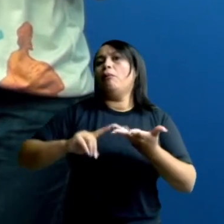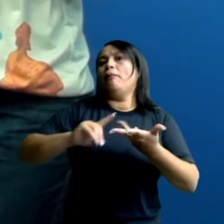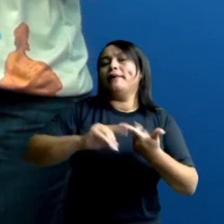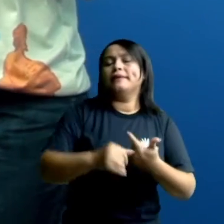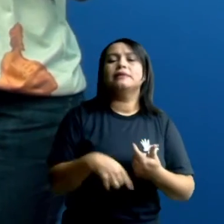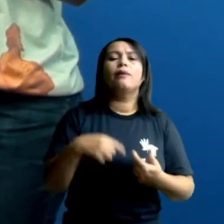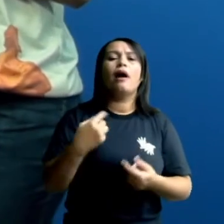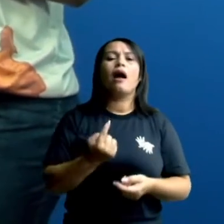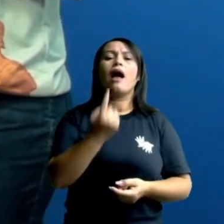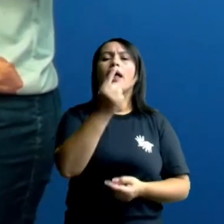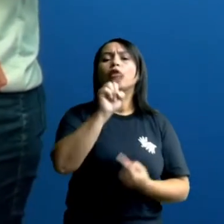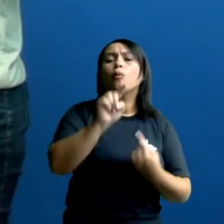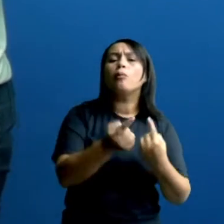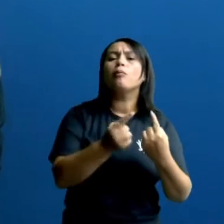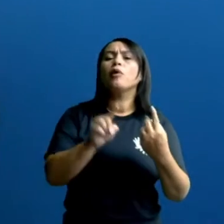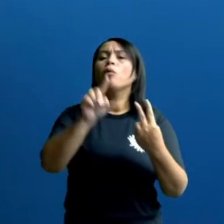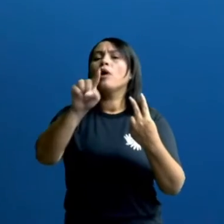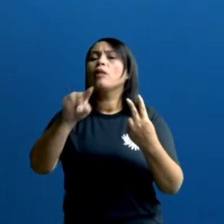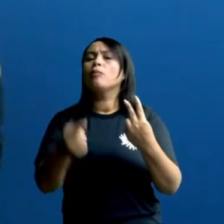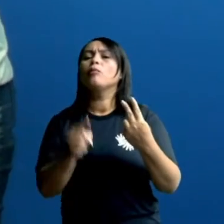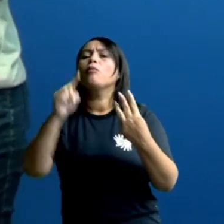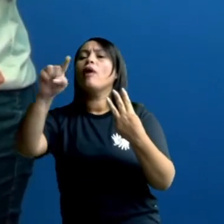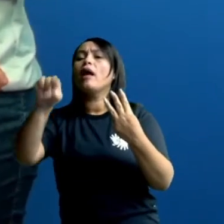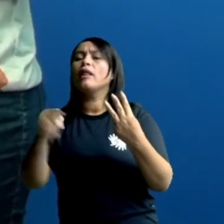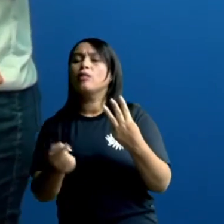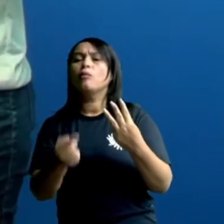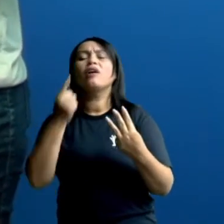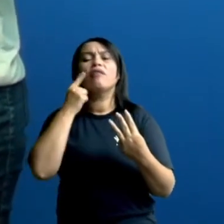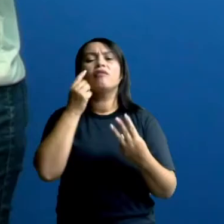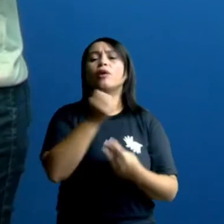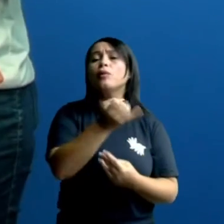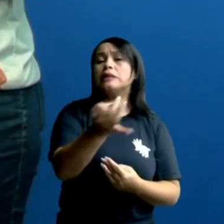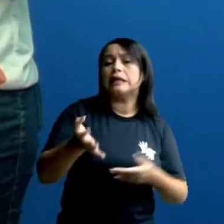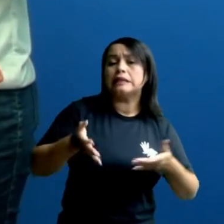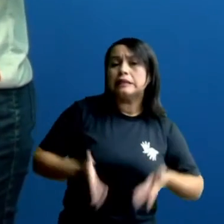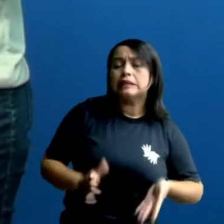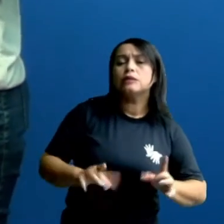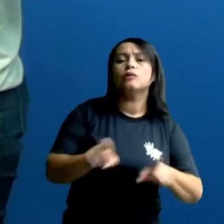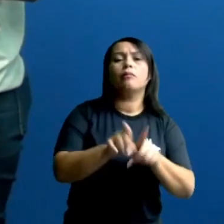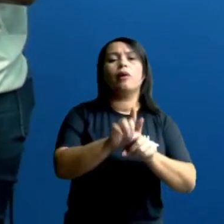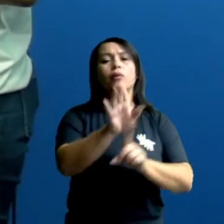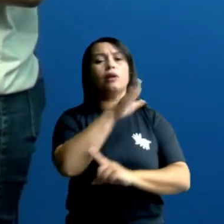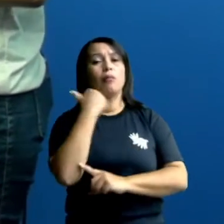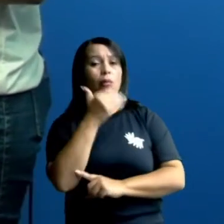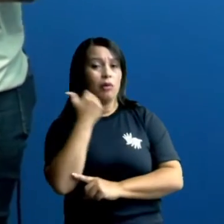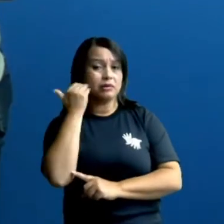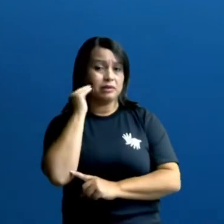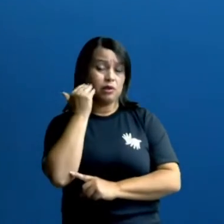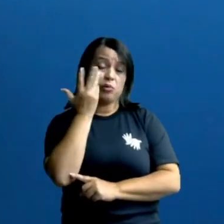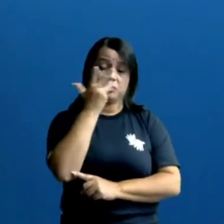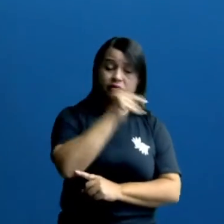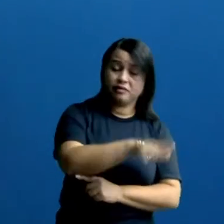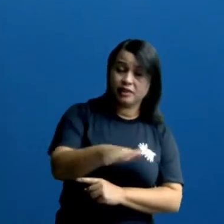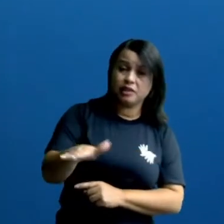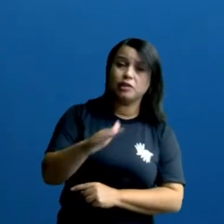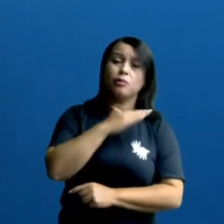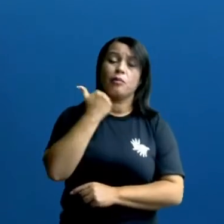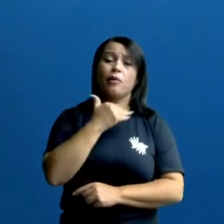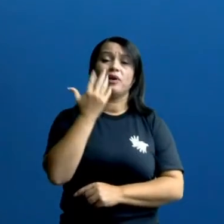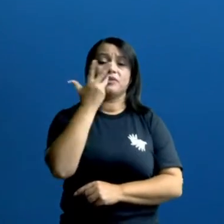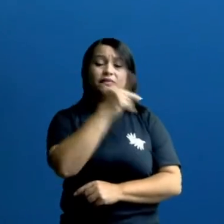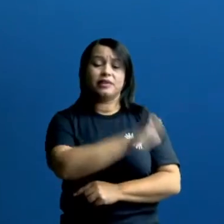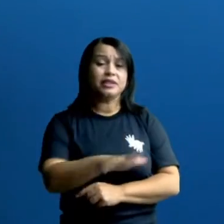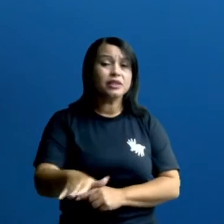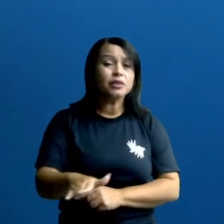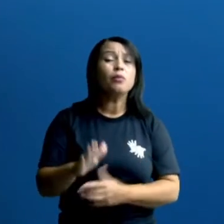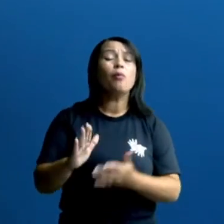a cada 1000 é que a gente vai ver aquela quantidade de nascidos ou de mortos ou de mortalidade infantil. A taxa de mortalidade é